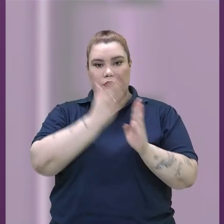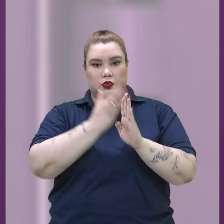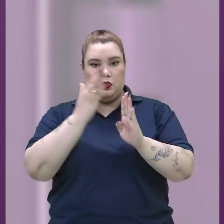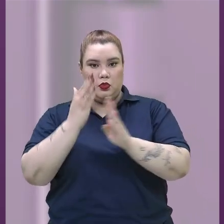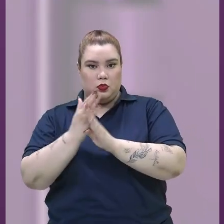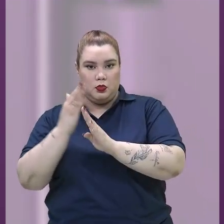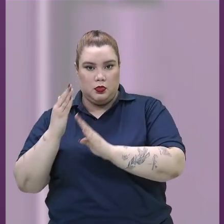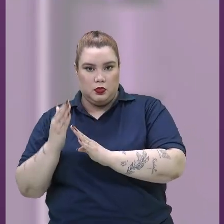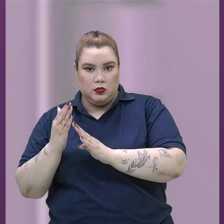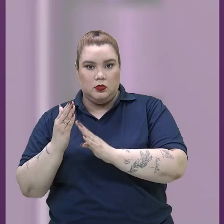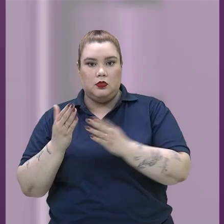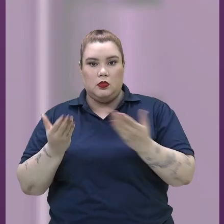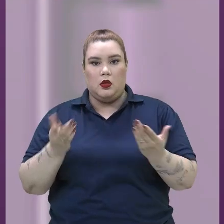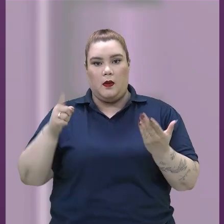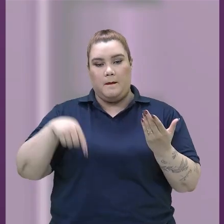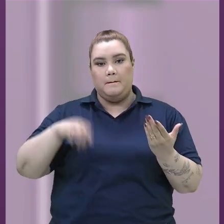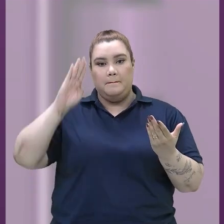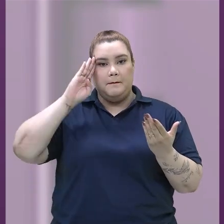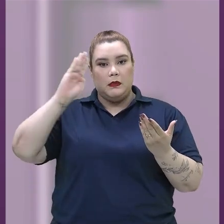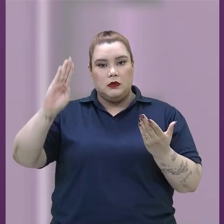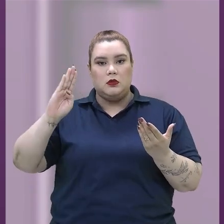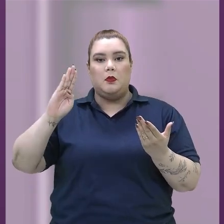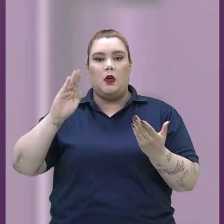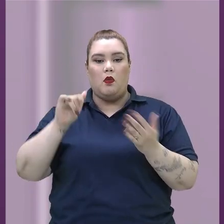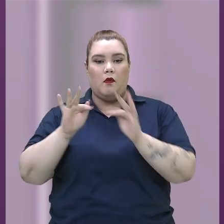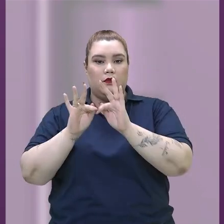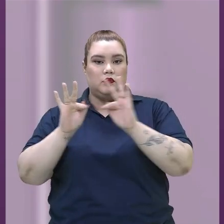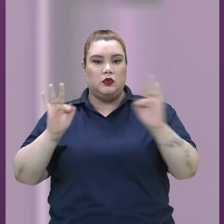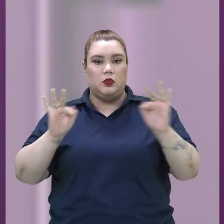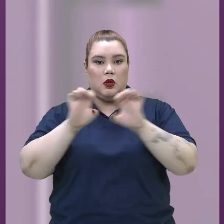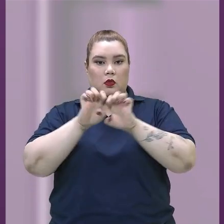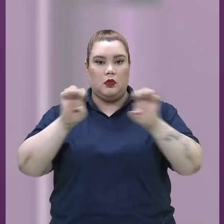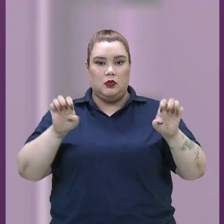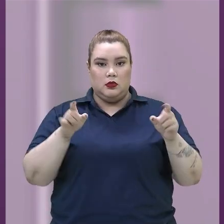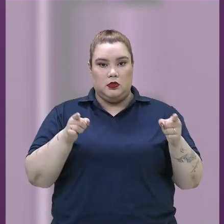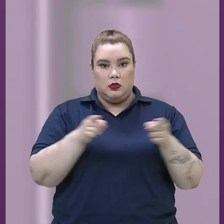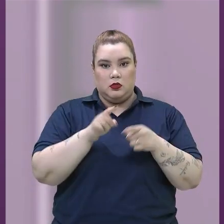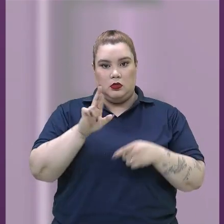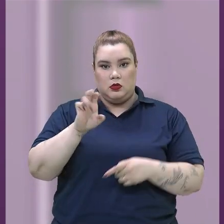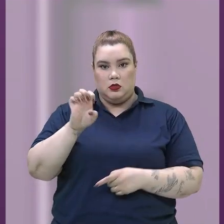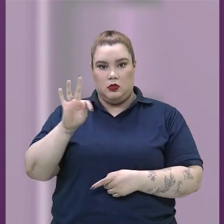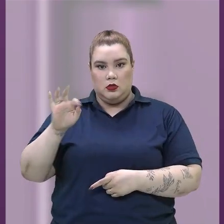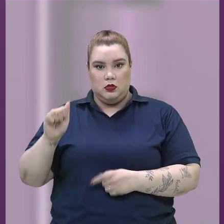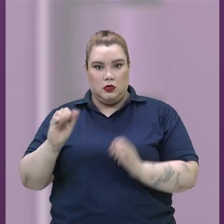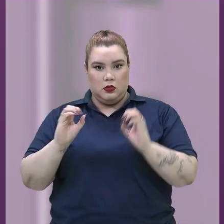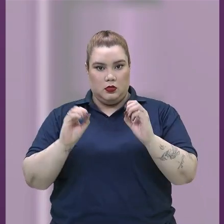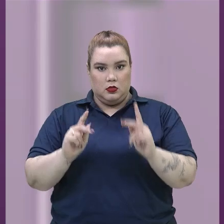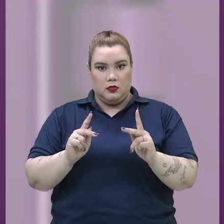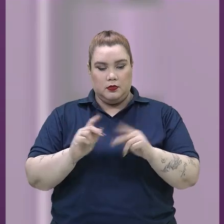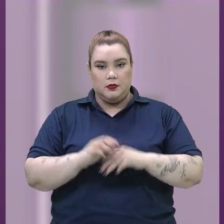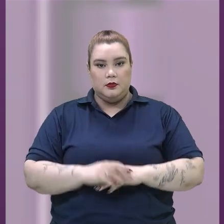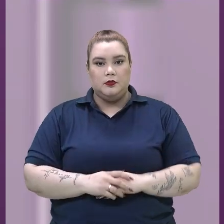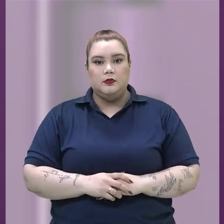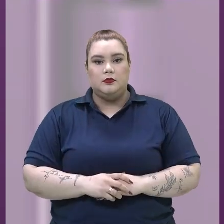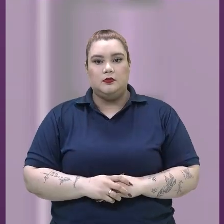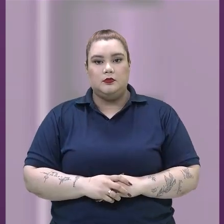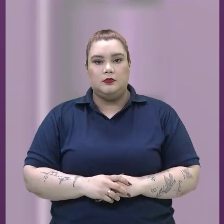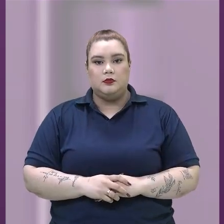identificar. E essa é a principal função aí da equação reduzida da reta, tá bom?